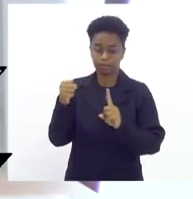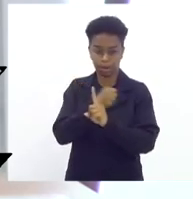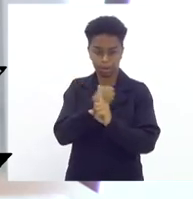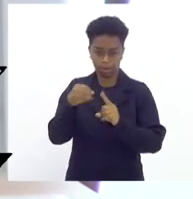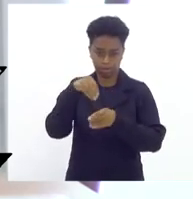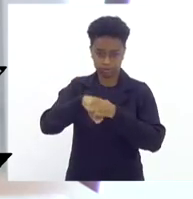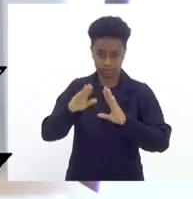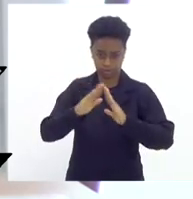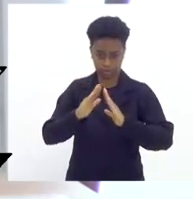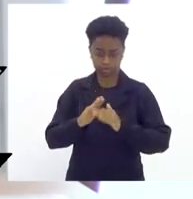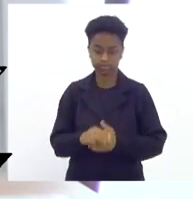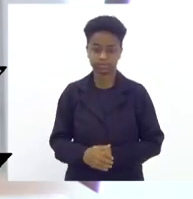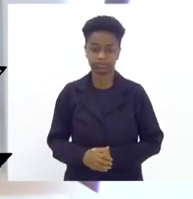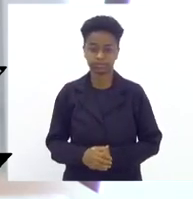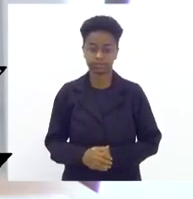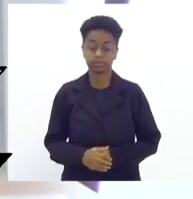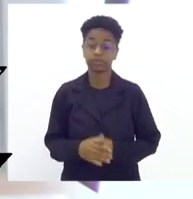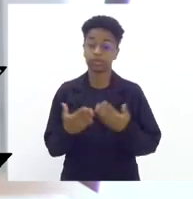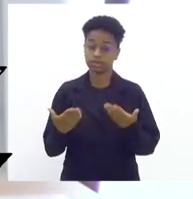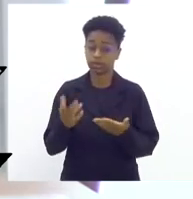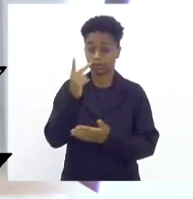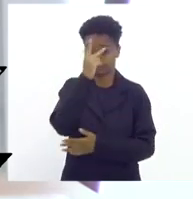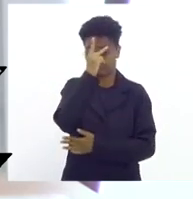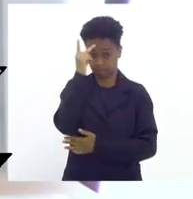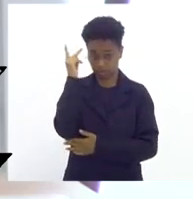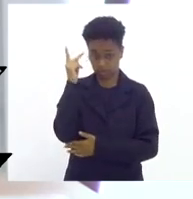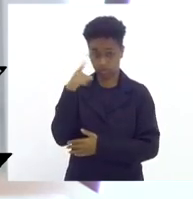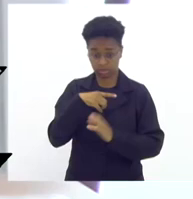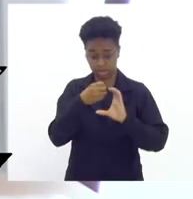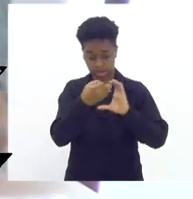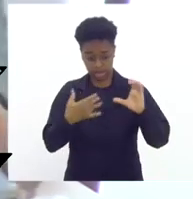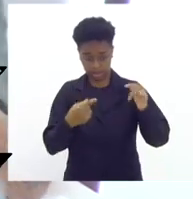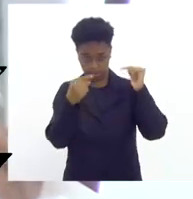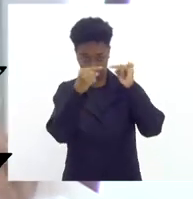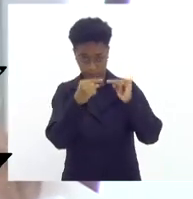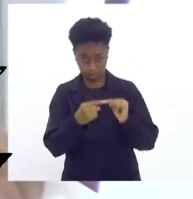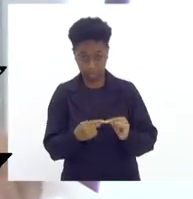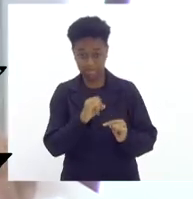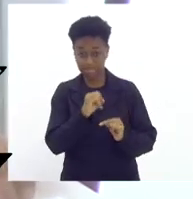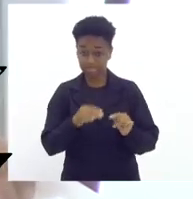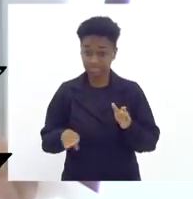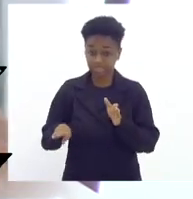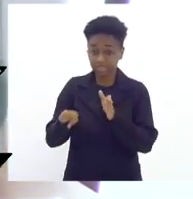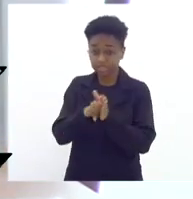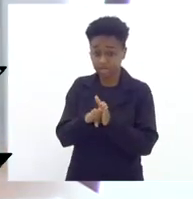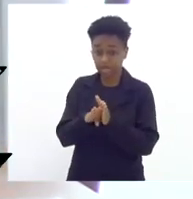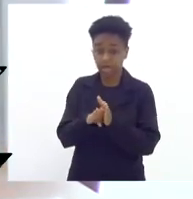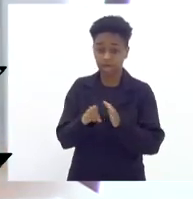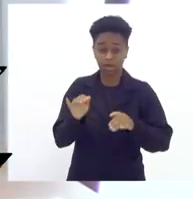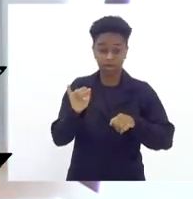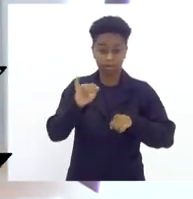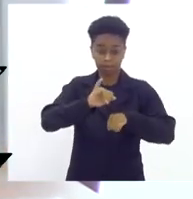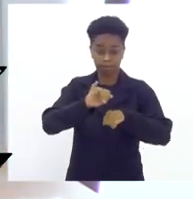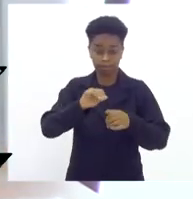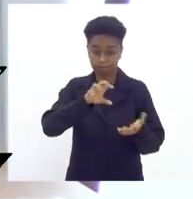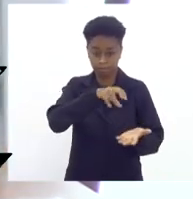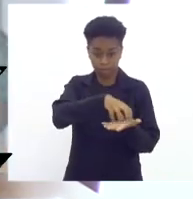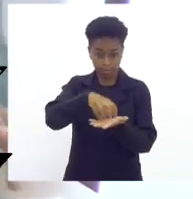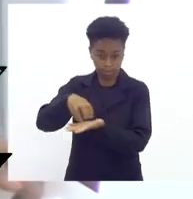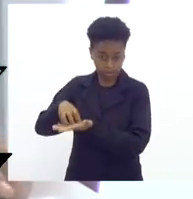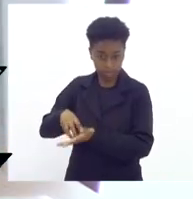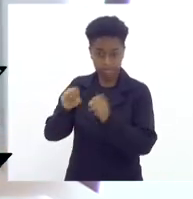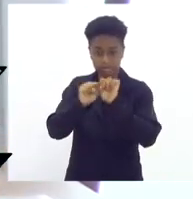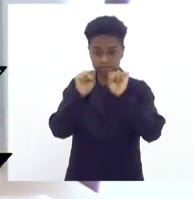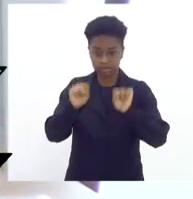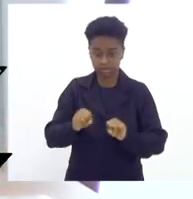Ou seja pessoas enquadradas nesta situação ao chegarem nos postos do Sistema Nacional de